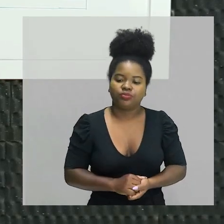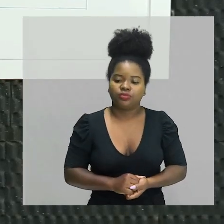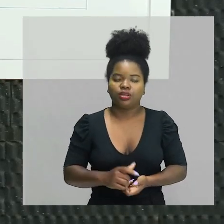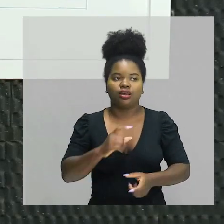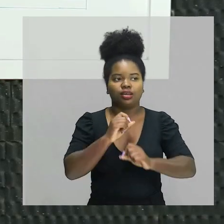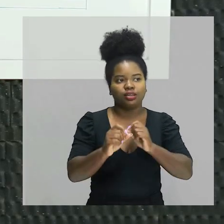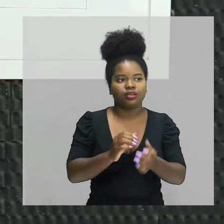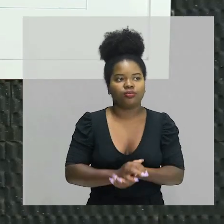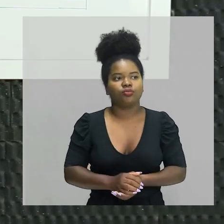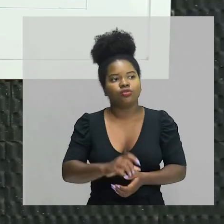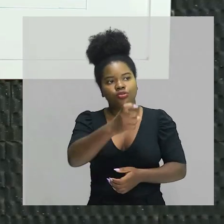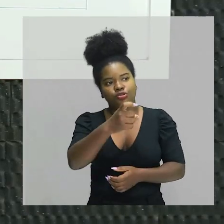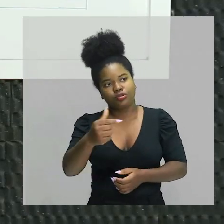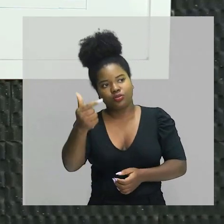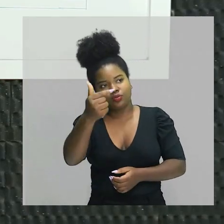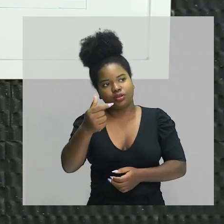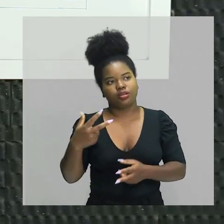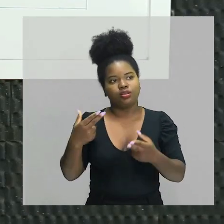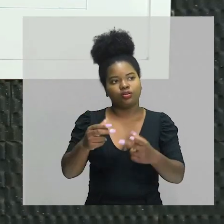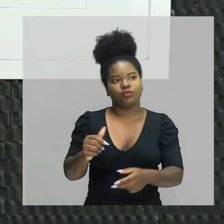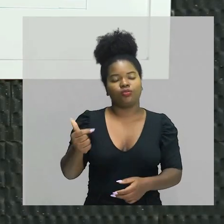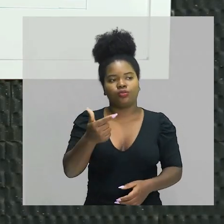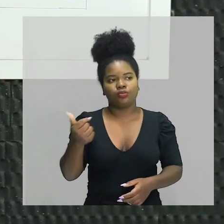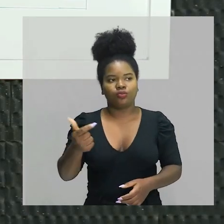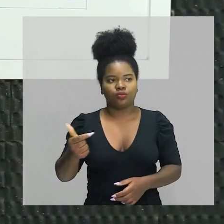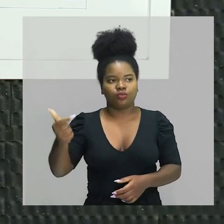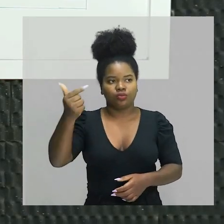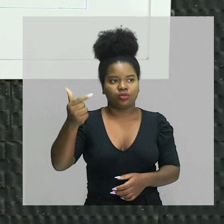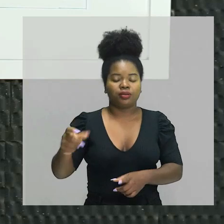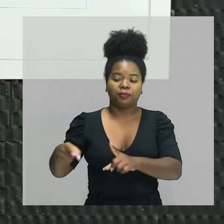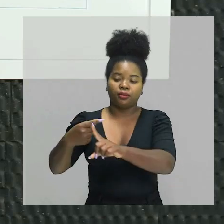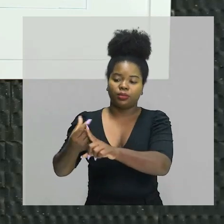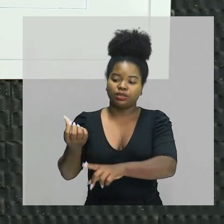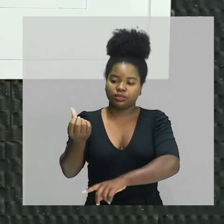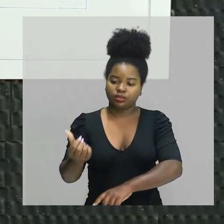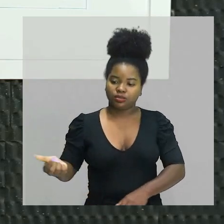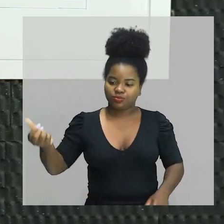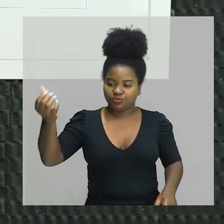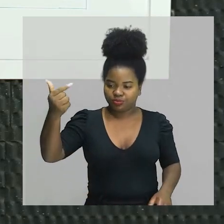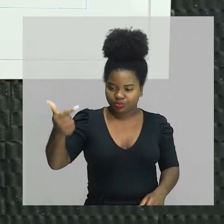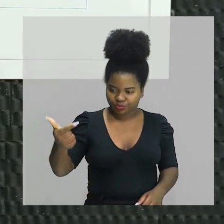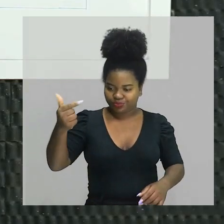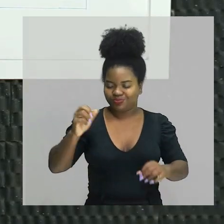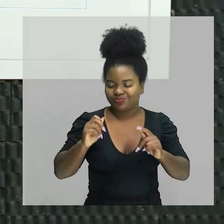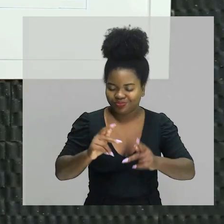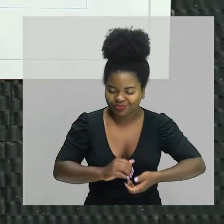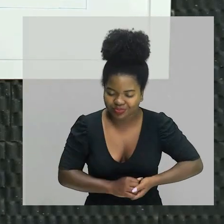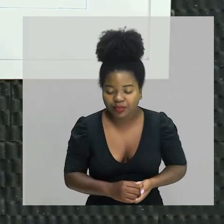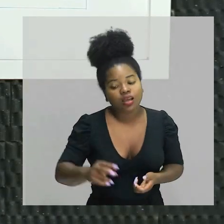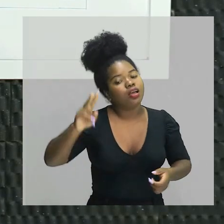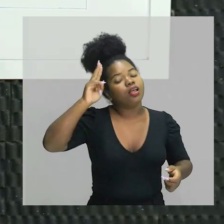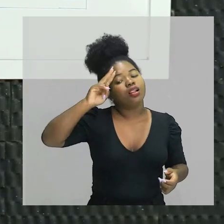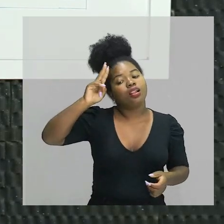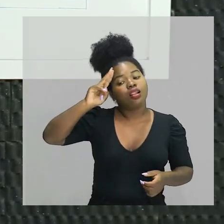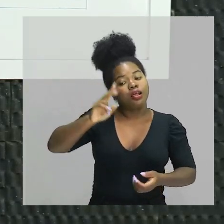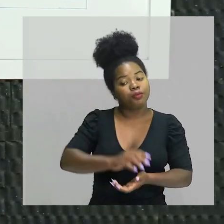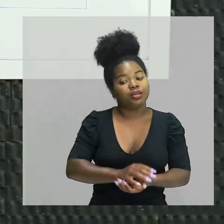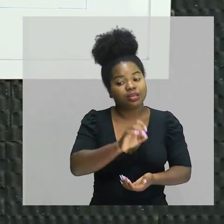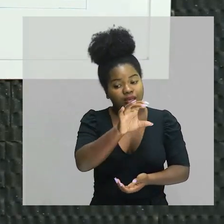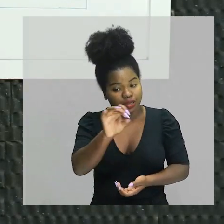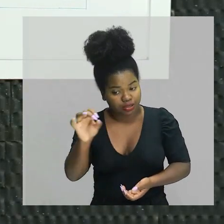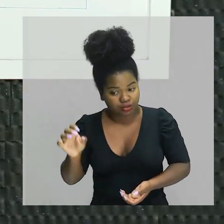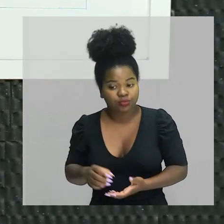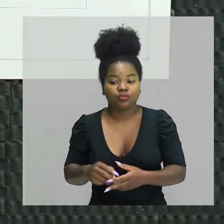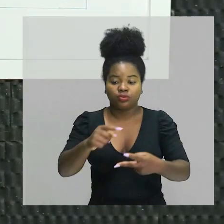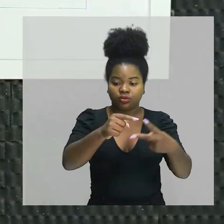12 ao quadrado mais 6 ao quadrado, certo? Lembra que os lados que formam